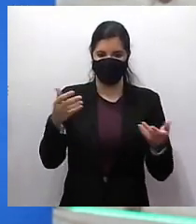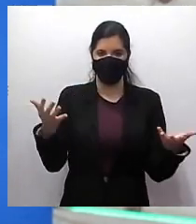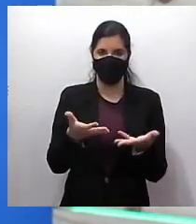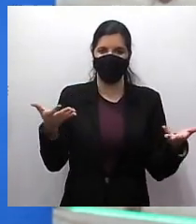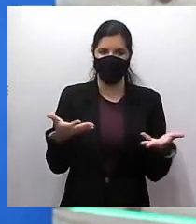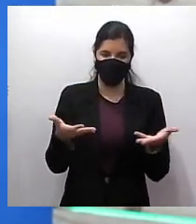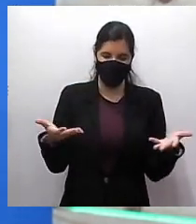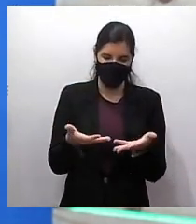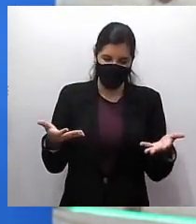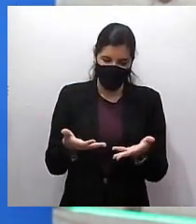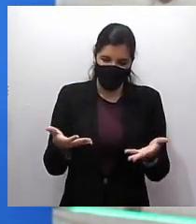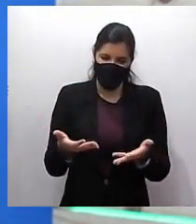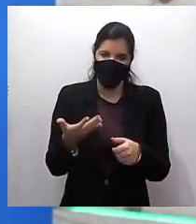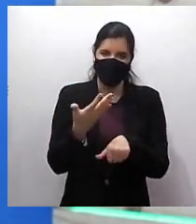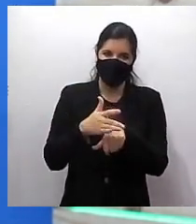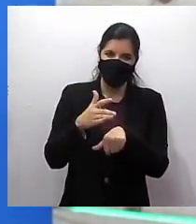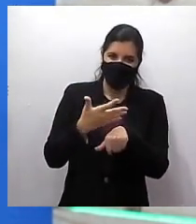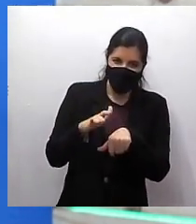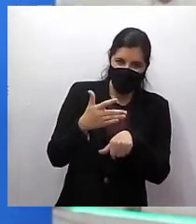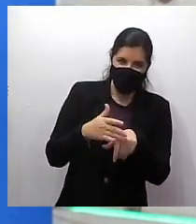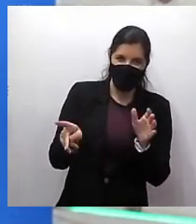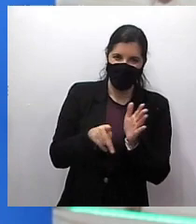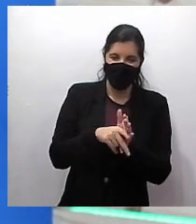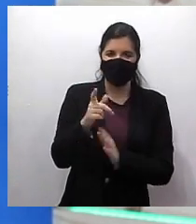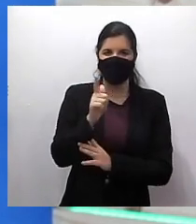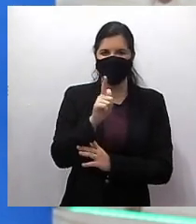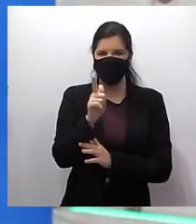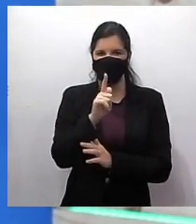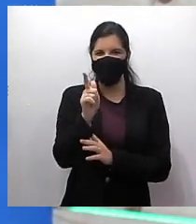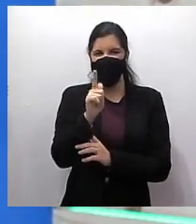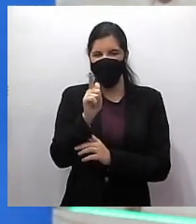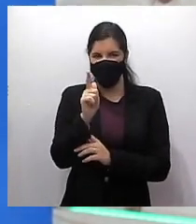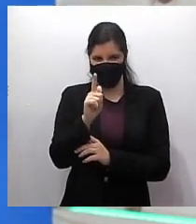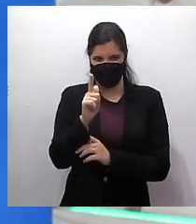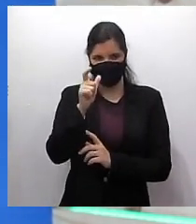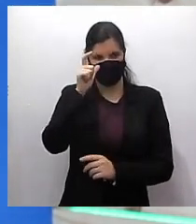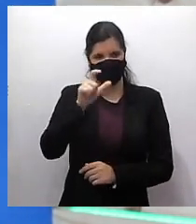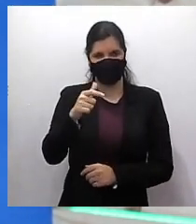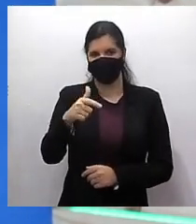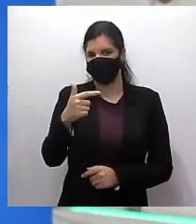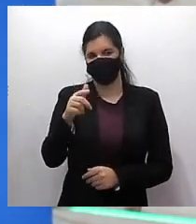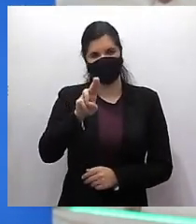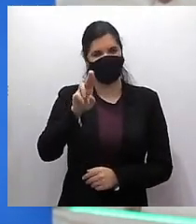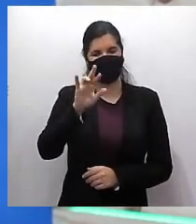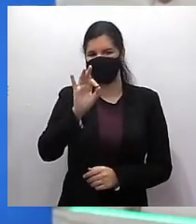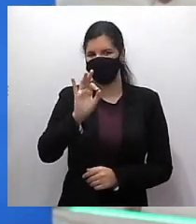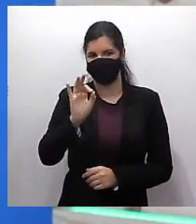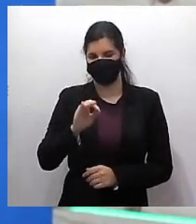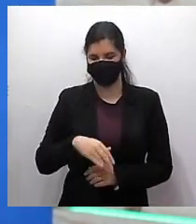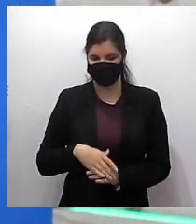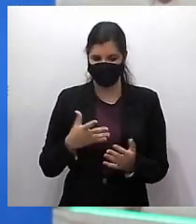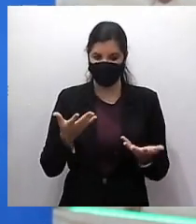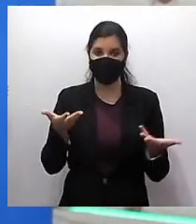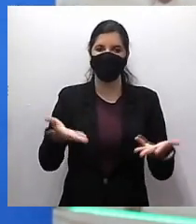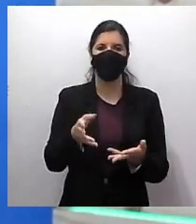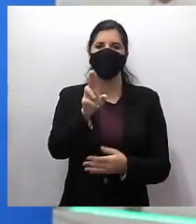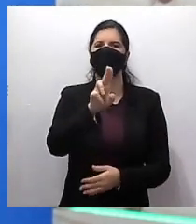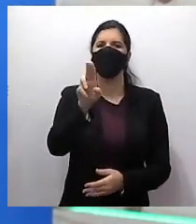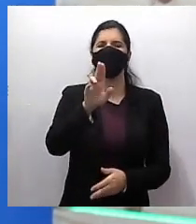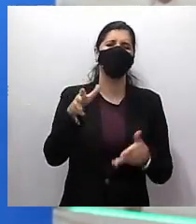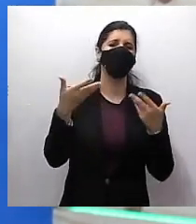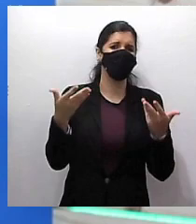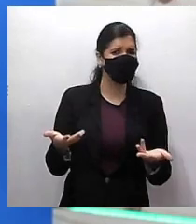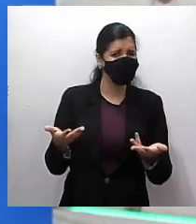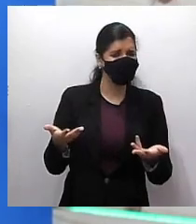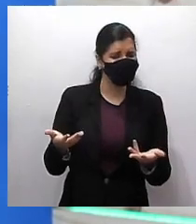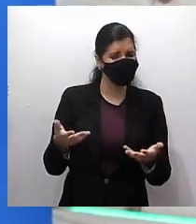hoje, para a academia, para a geografia, não é mais interessante, não se usa mais. O que é que a gente usa hoje em termos de